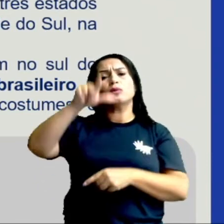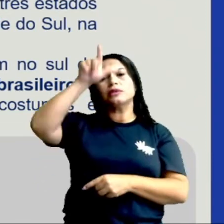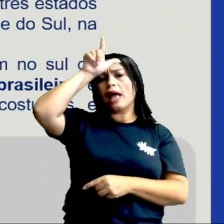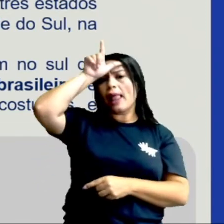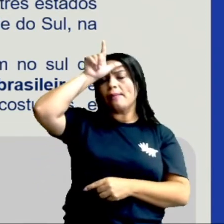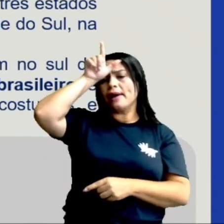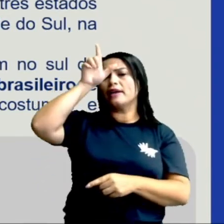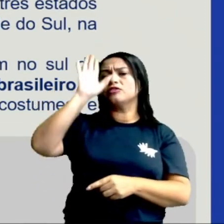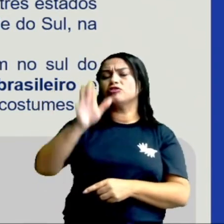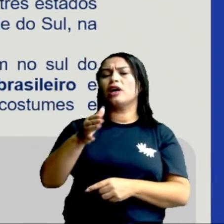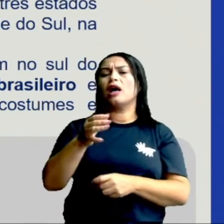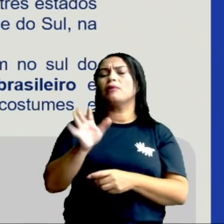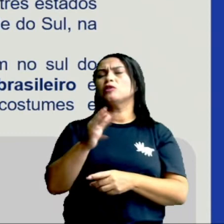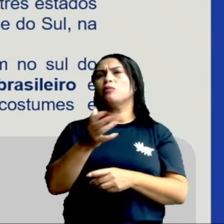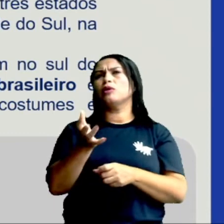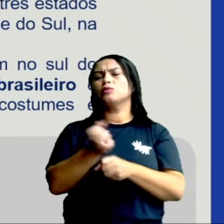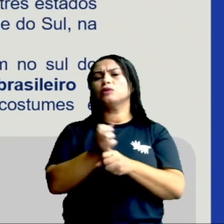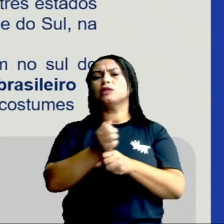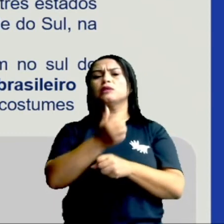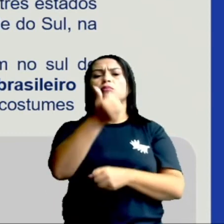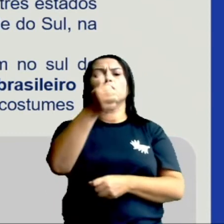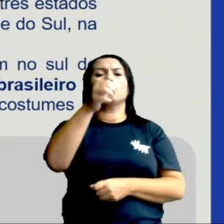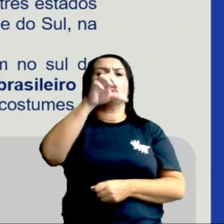na década de 1820,